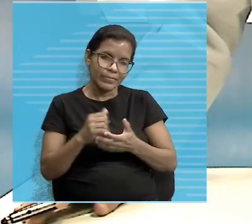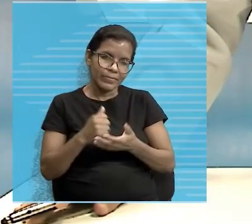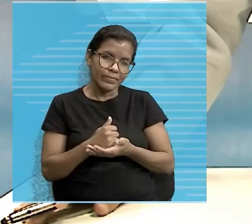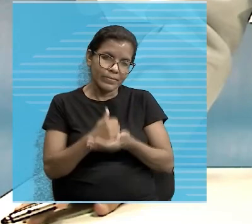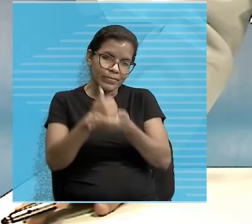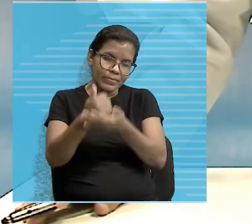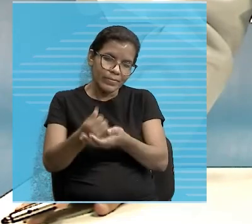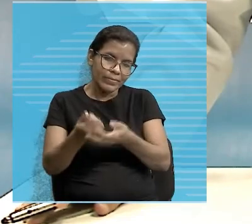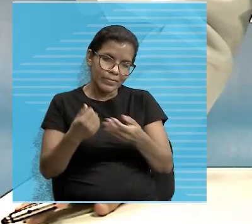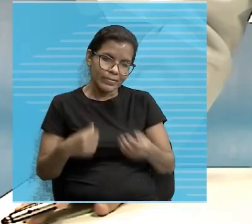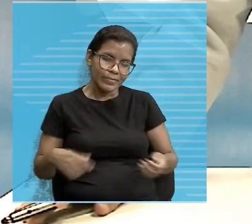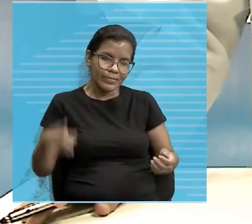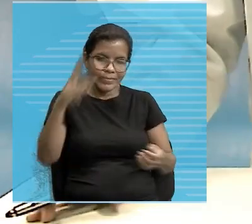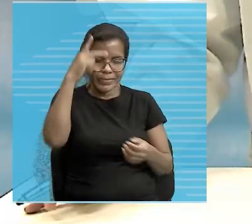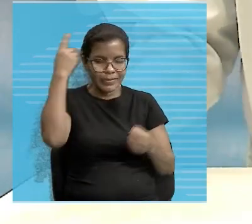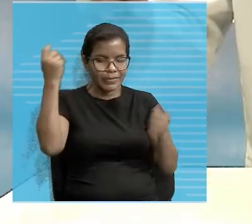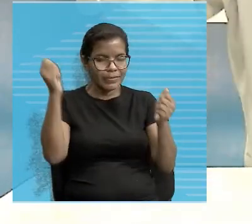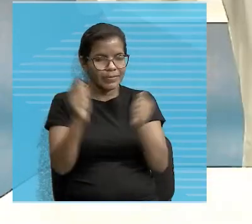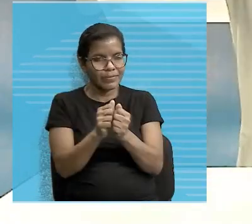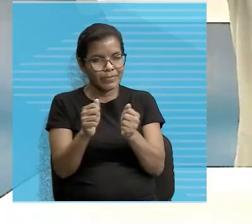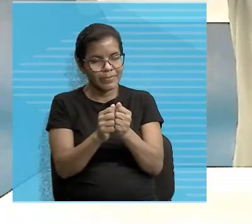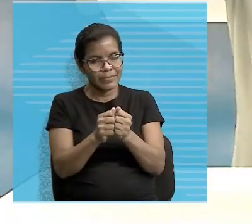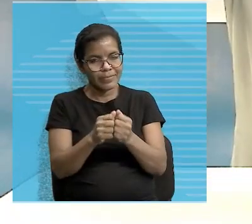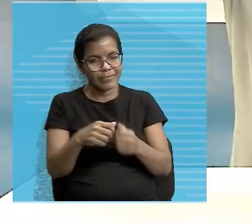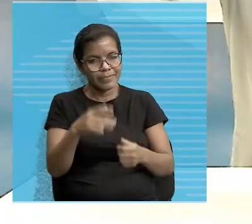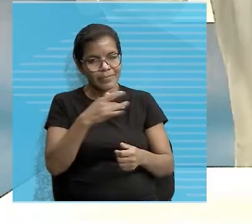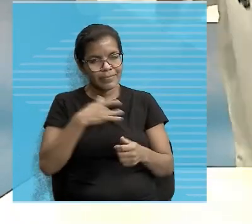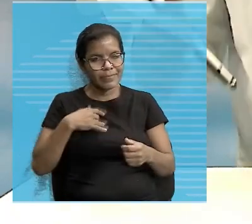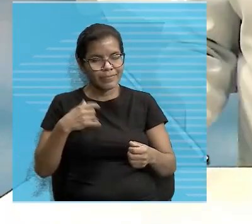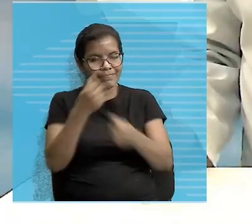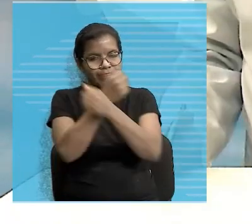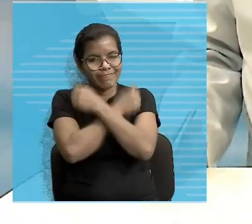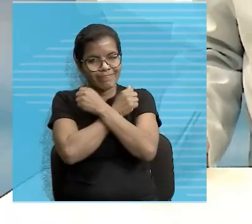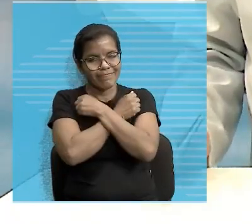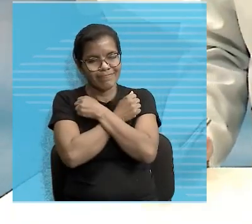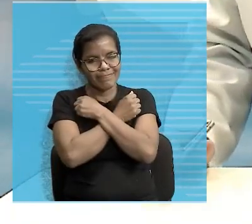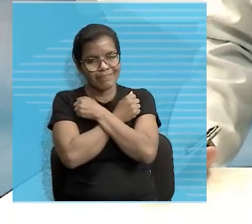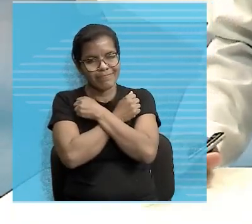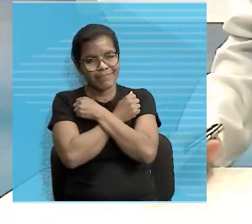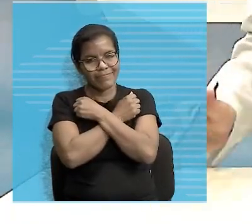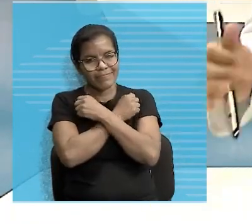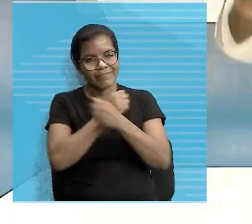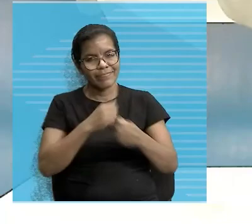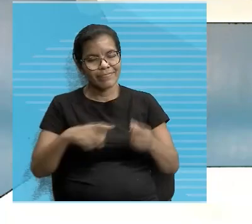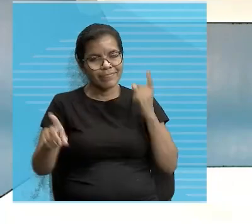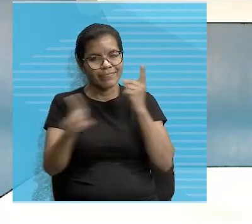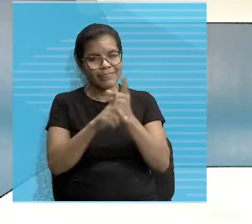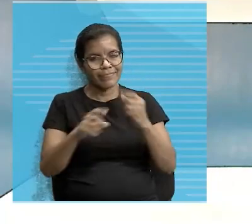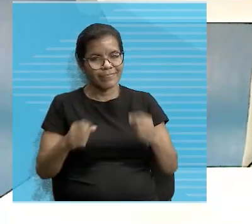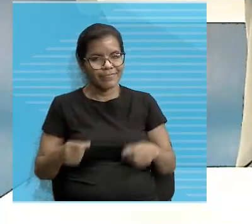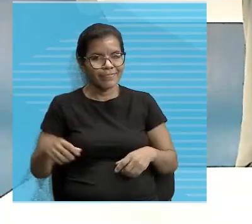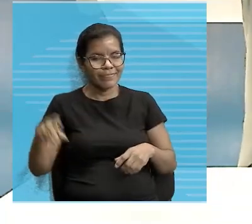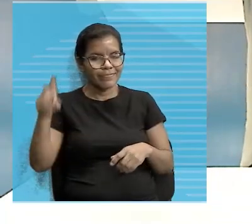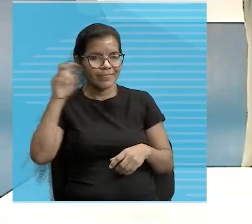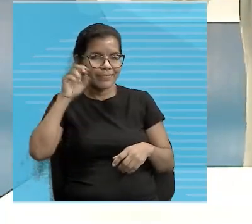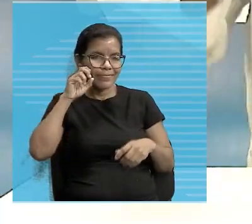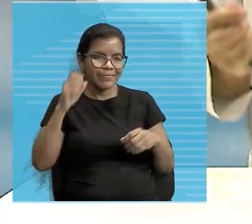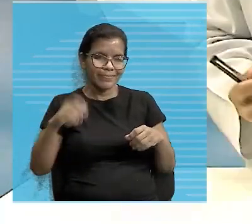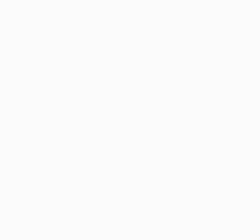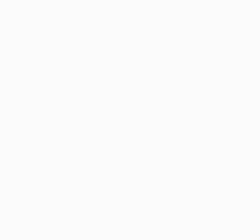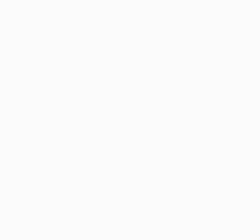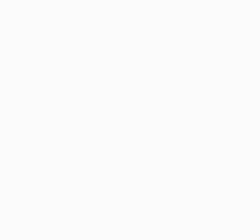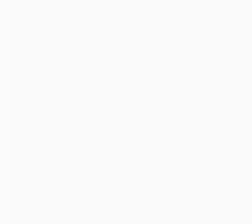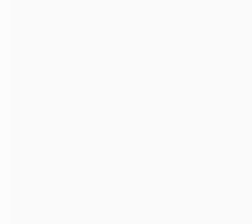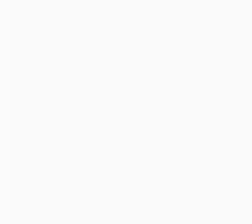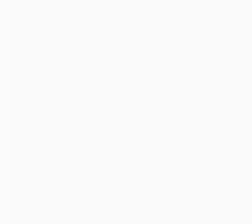quem estiver próximo da gente. A todos vocês, saúde, um abraço e a gente se encontra na próxima semana. Valeu, galera, show!